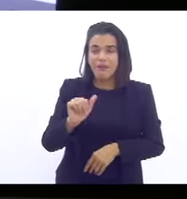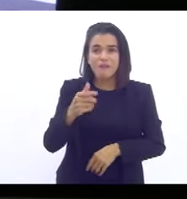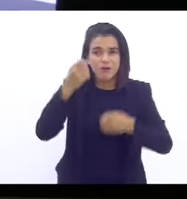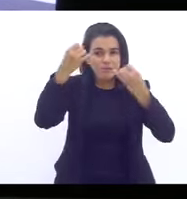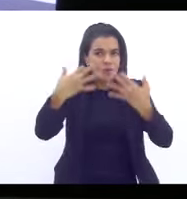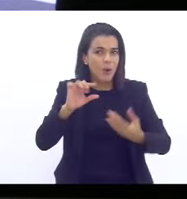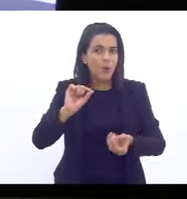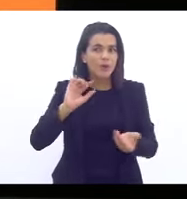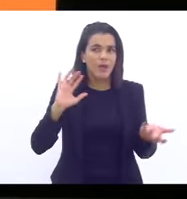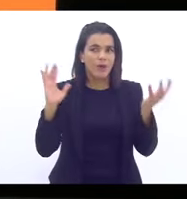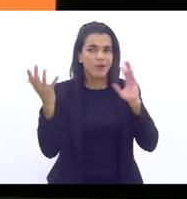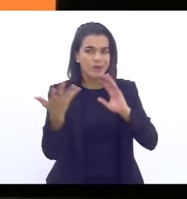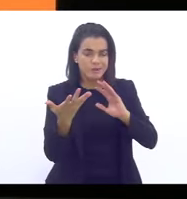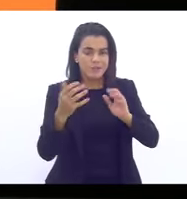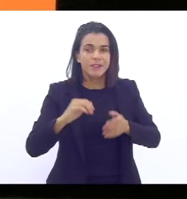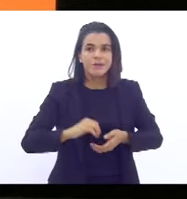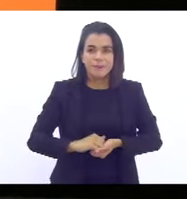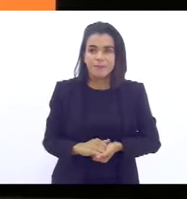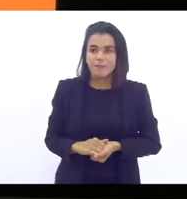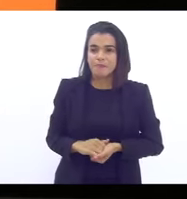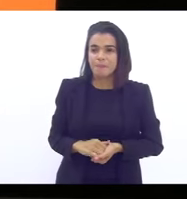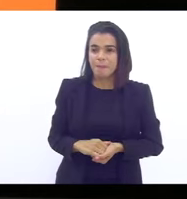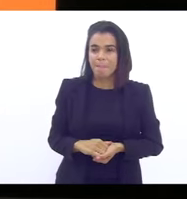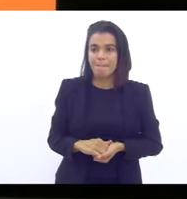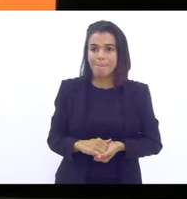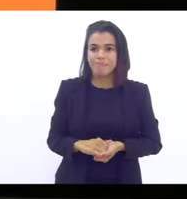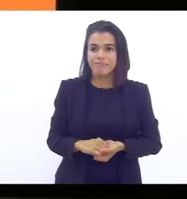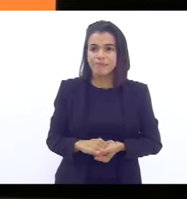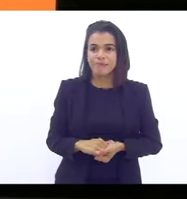tem, inclusive, decisão da justiça.